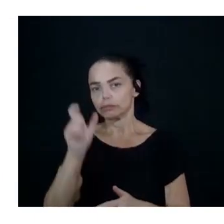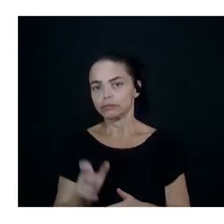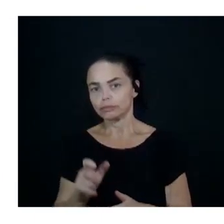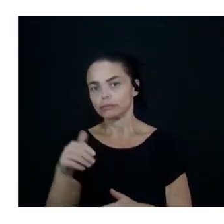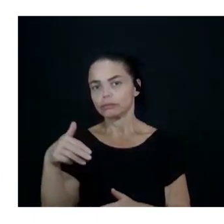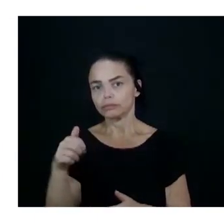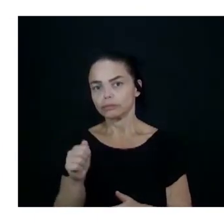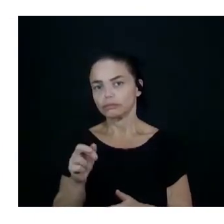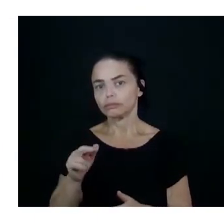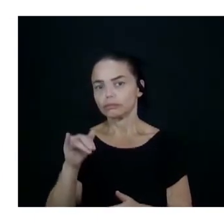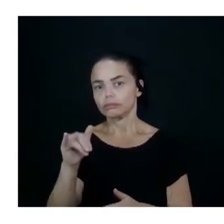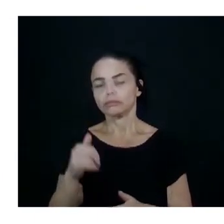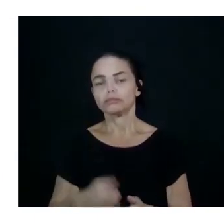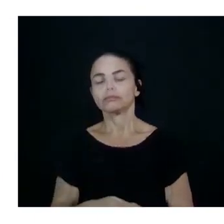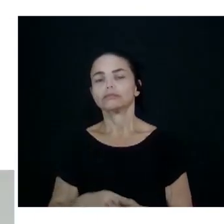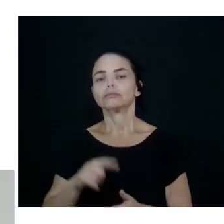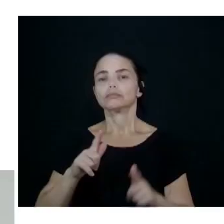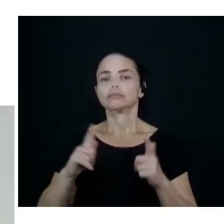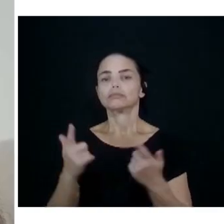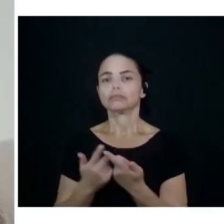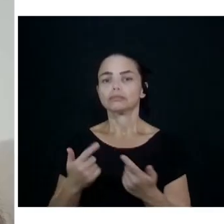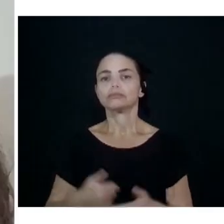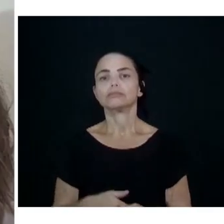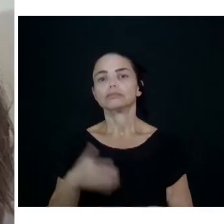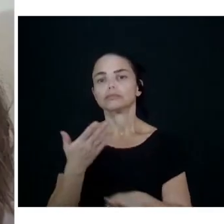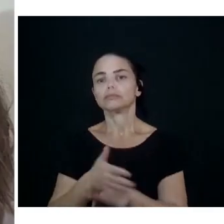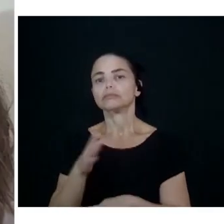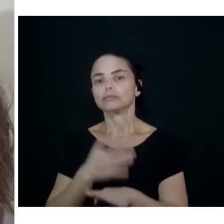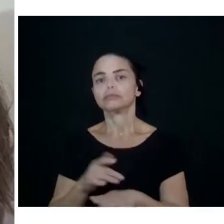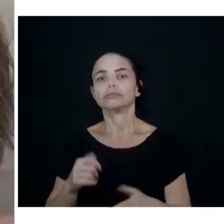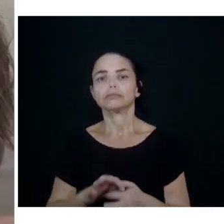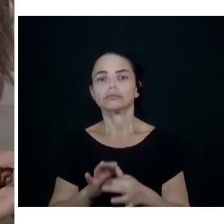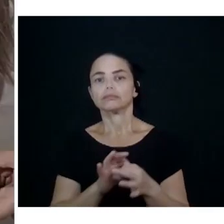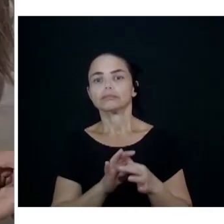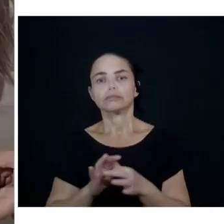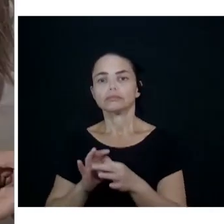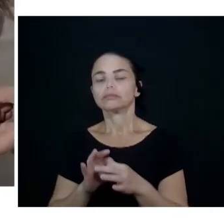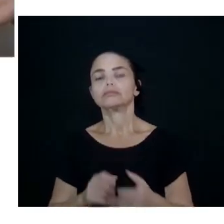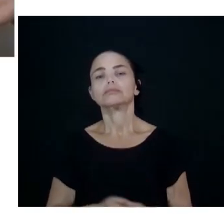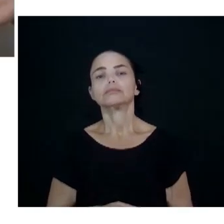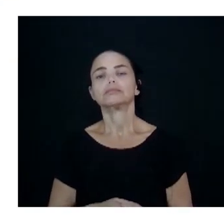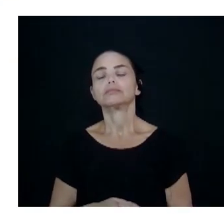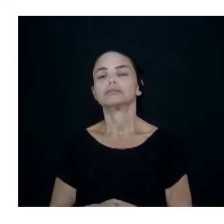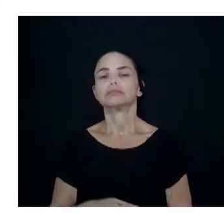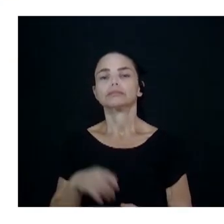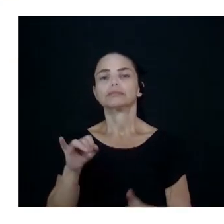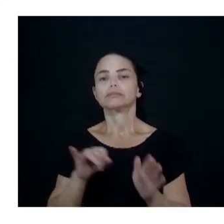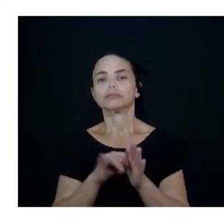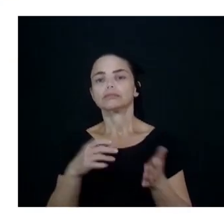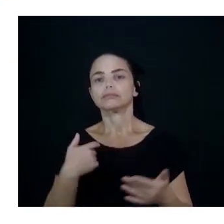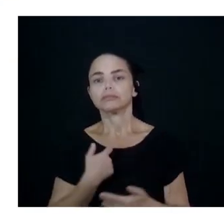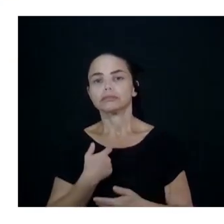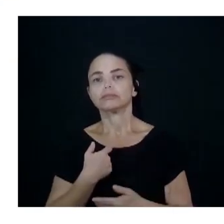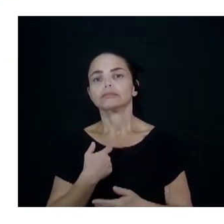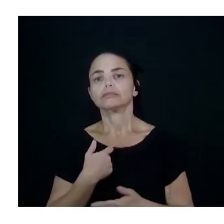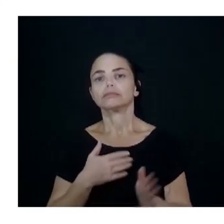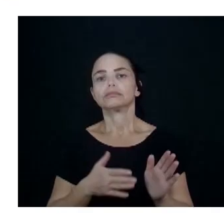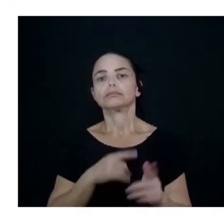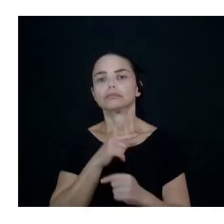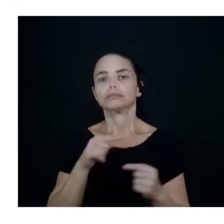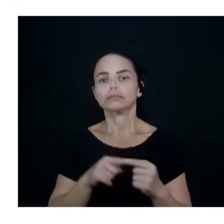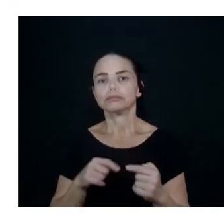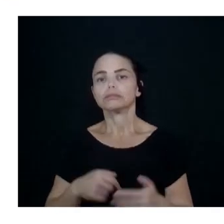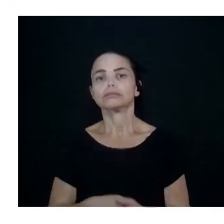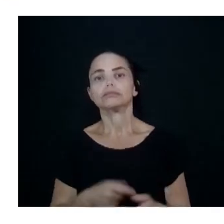num outro grupo do qual nós fazíamos parte juntas, e gerou uma identificação na hora, de propósito, né? Nós percebemos que nós